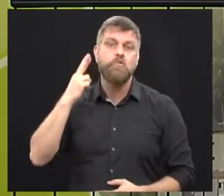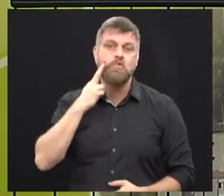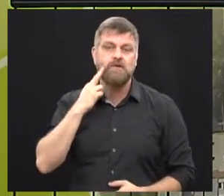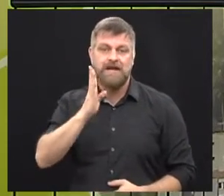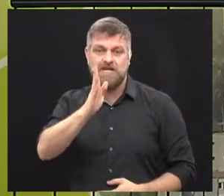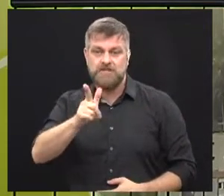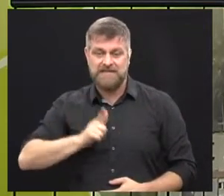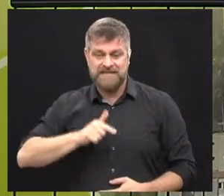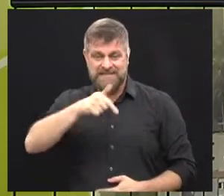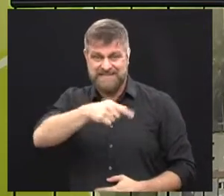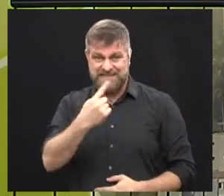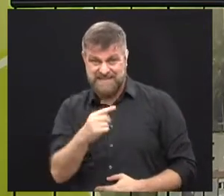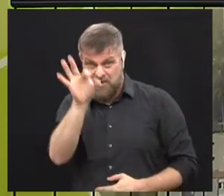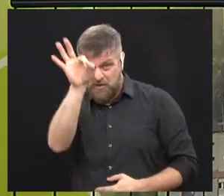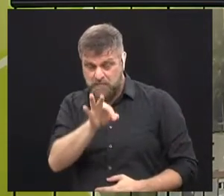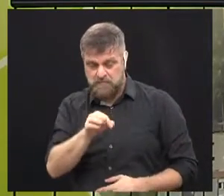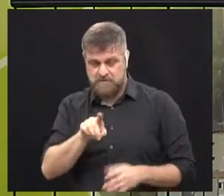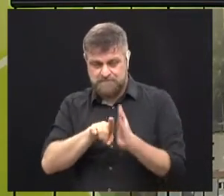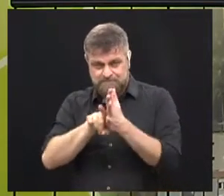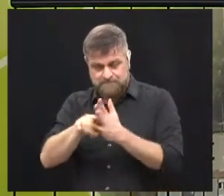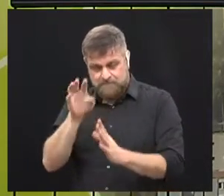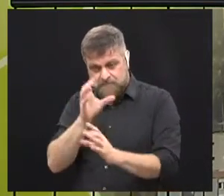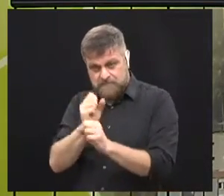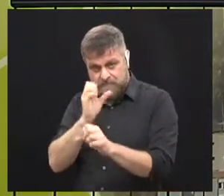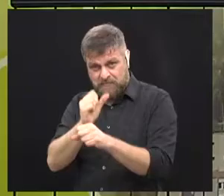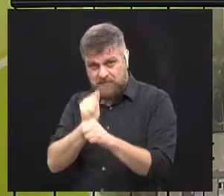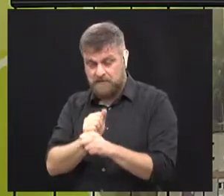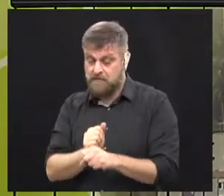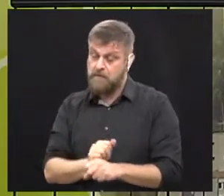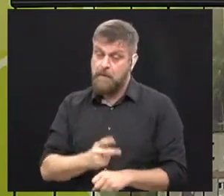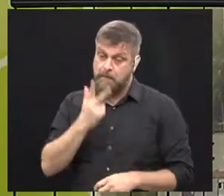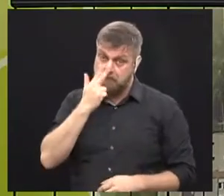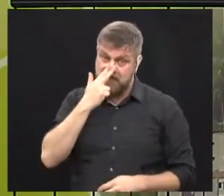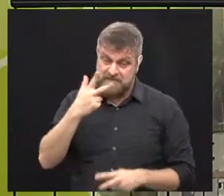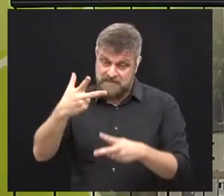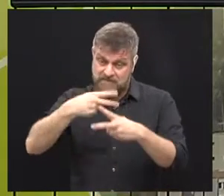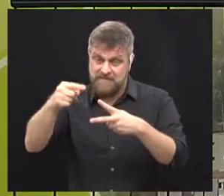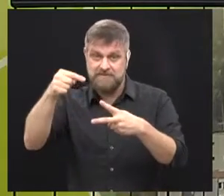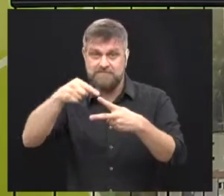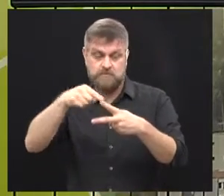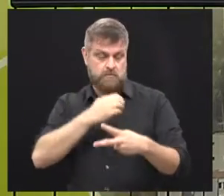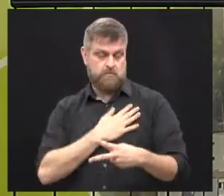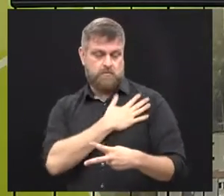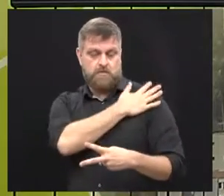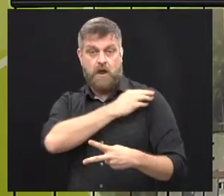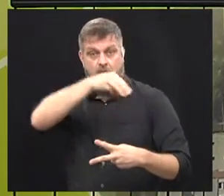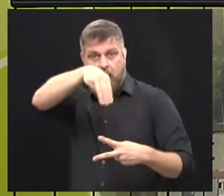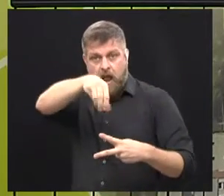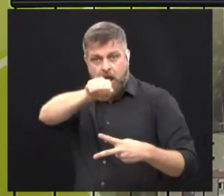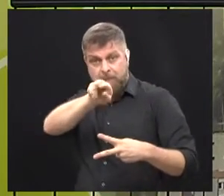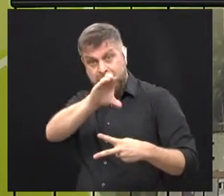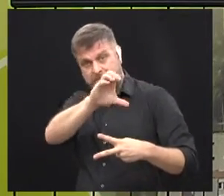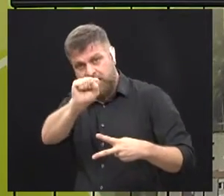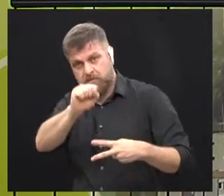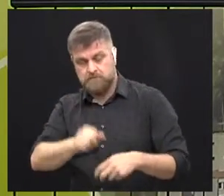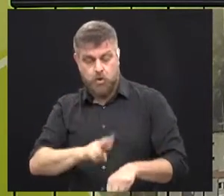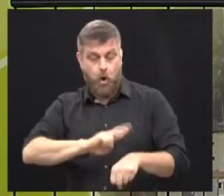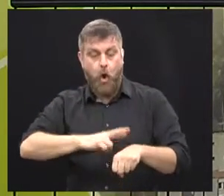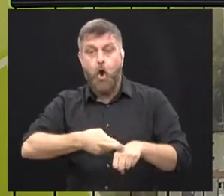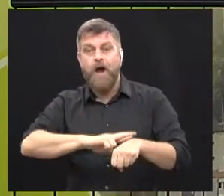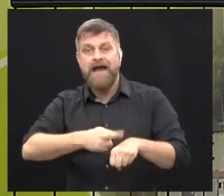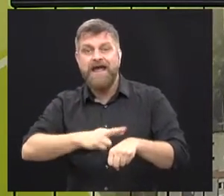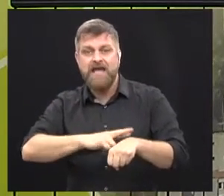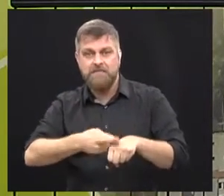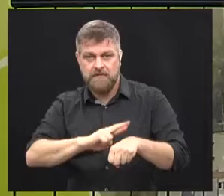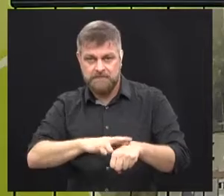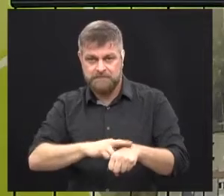já tem 71% das urnas apuradas. Favoritismo, portanto, está com o coronel Marcos Rocha. Em Roraima,